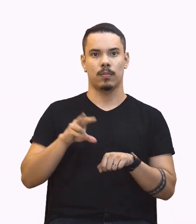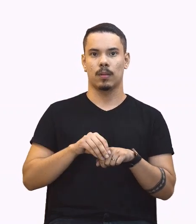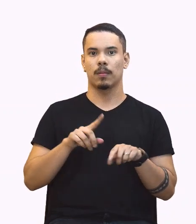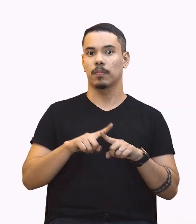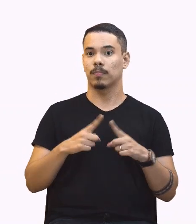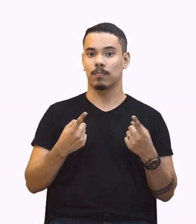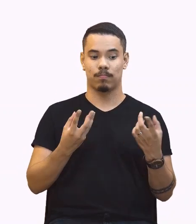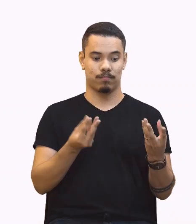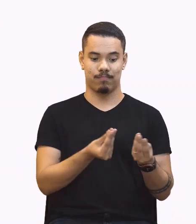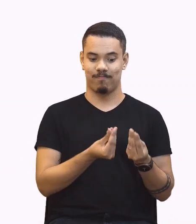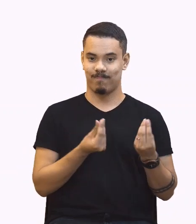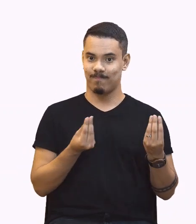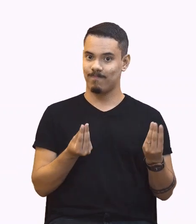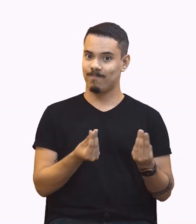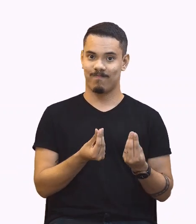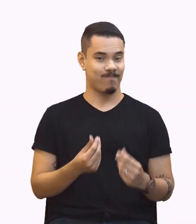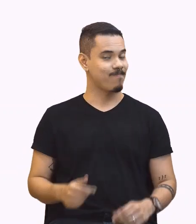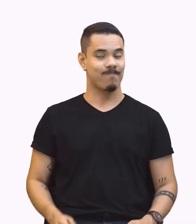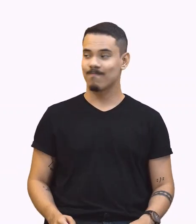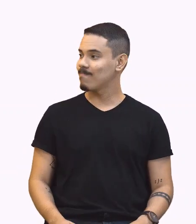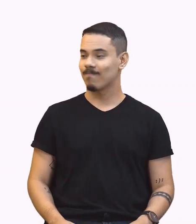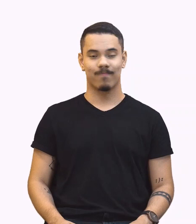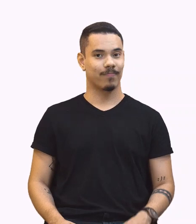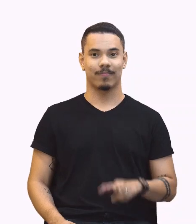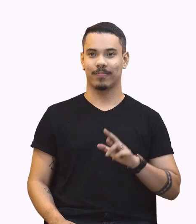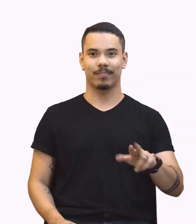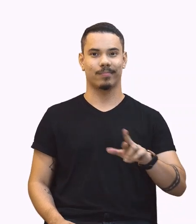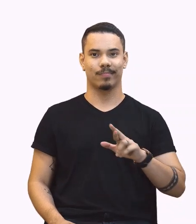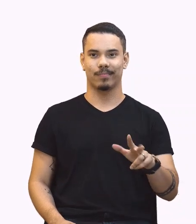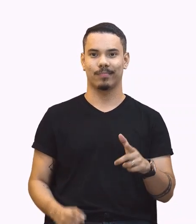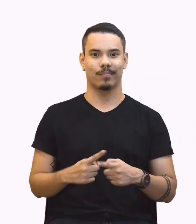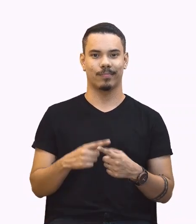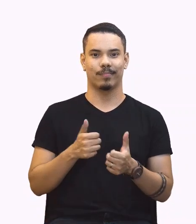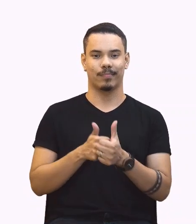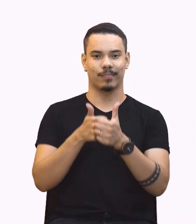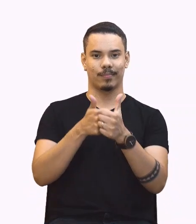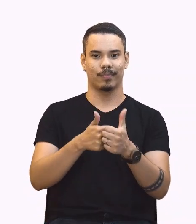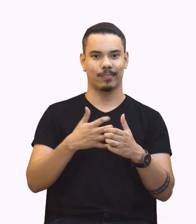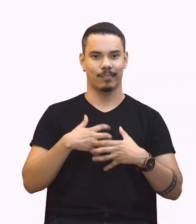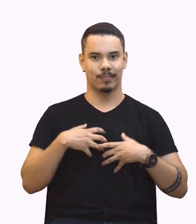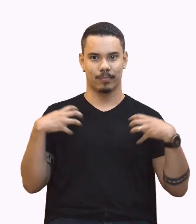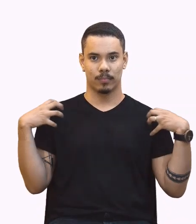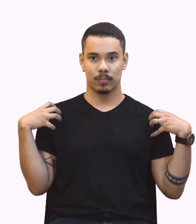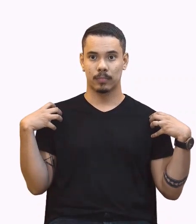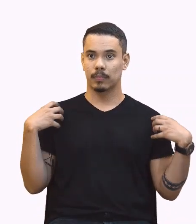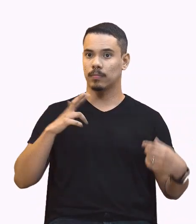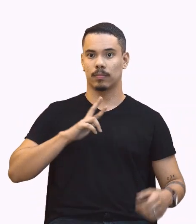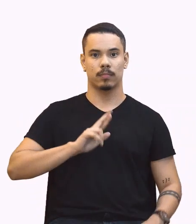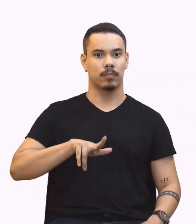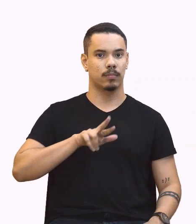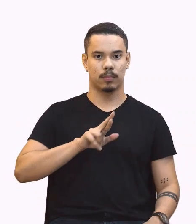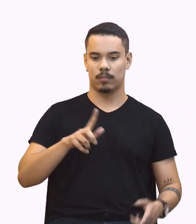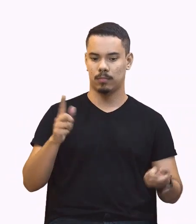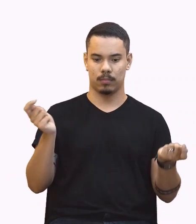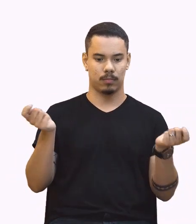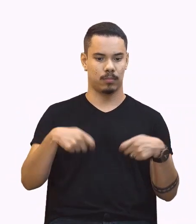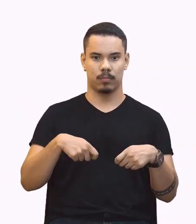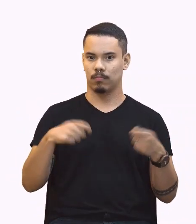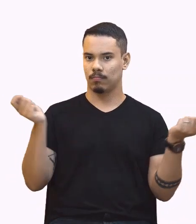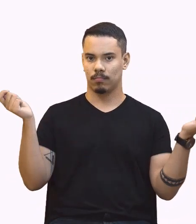mas a sensação não. A sensação, de acordo com o pensamento de Platão, não é capaz de gerar